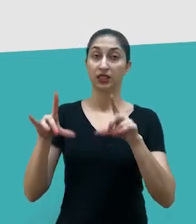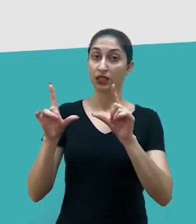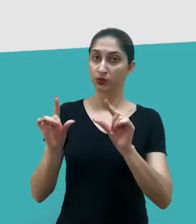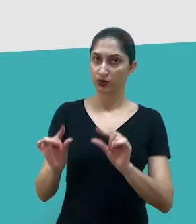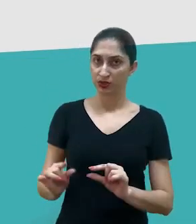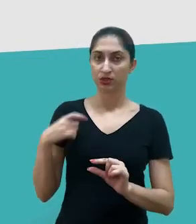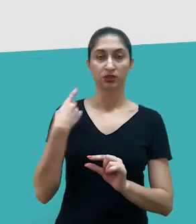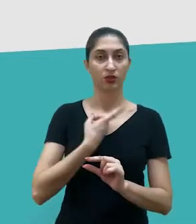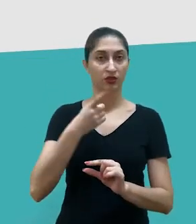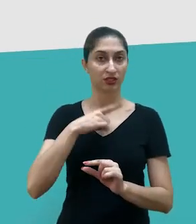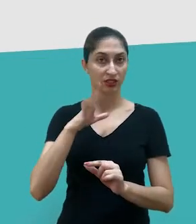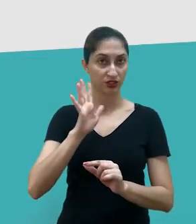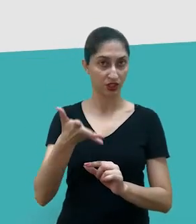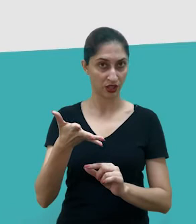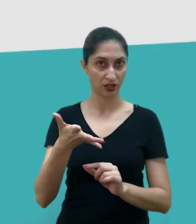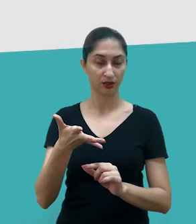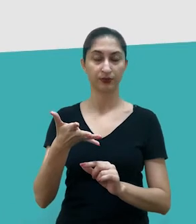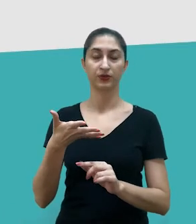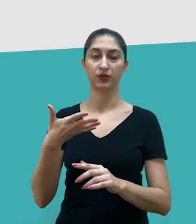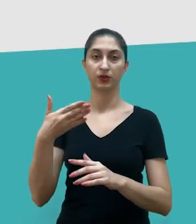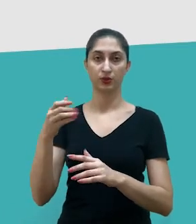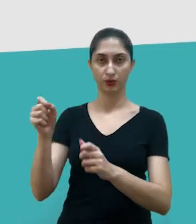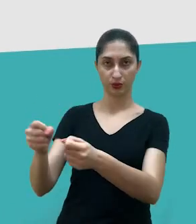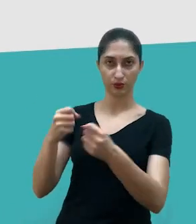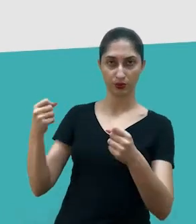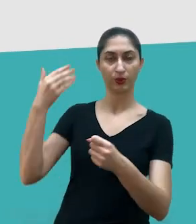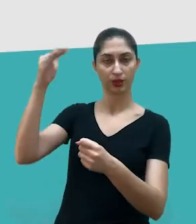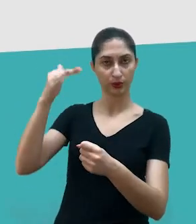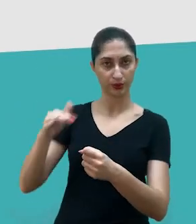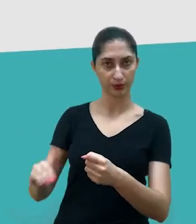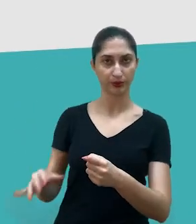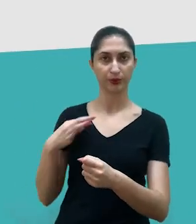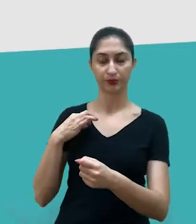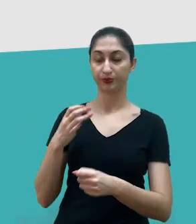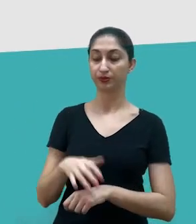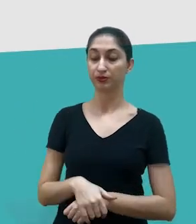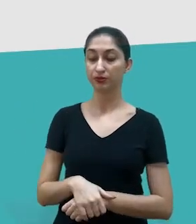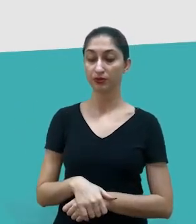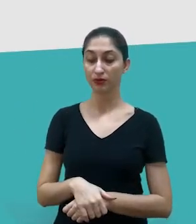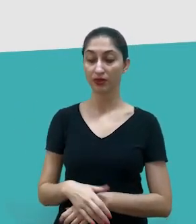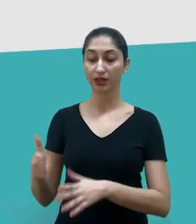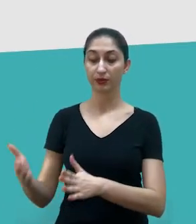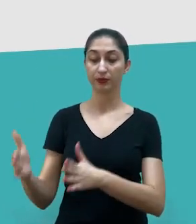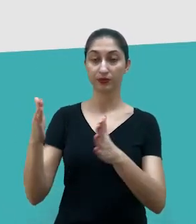reduzir o que a gente tem no guarda-roupa. A segunda parte vai ser